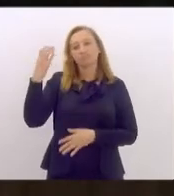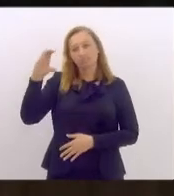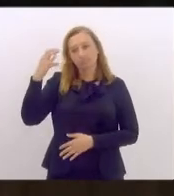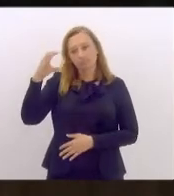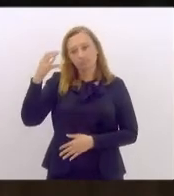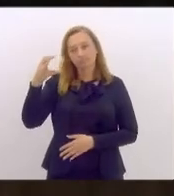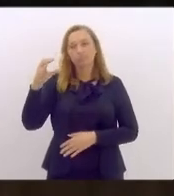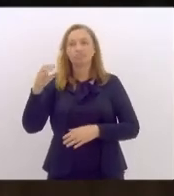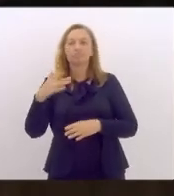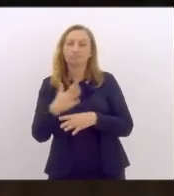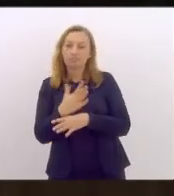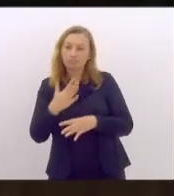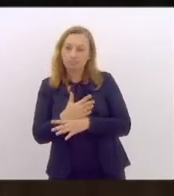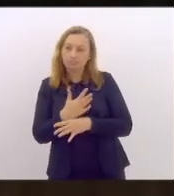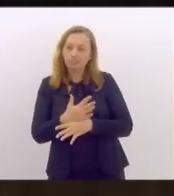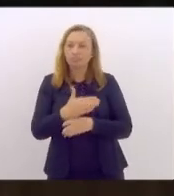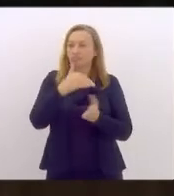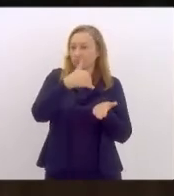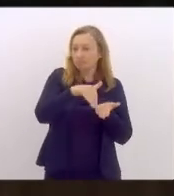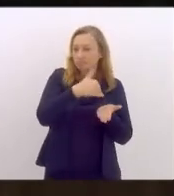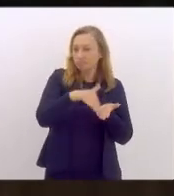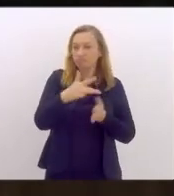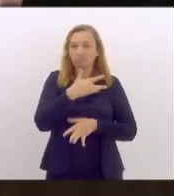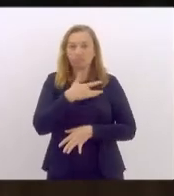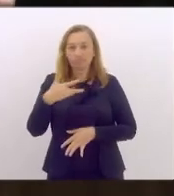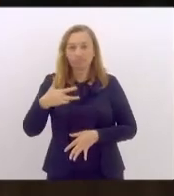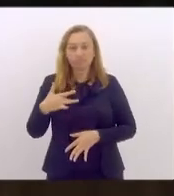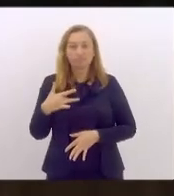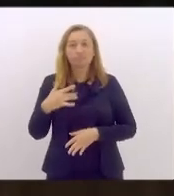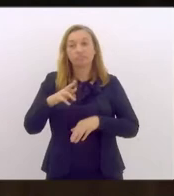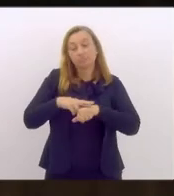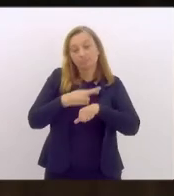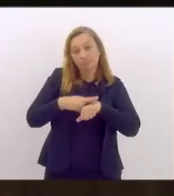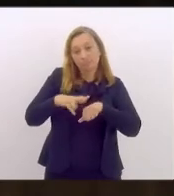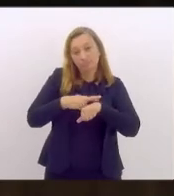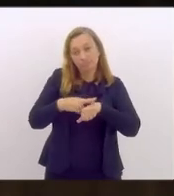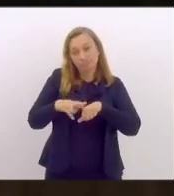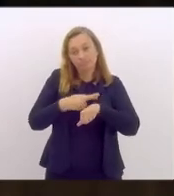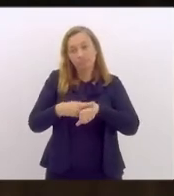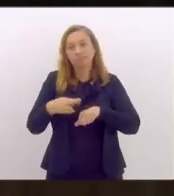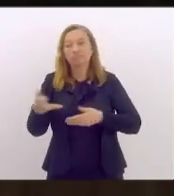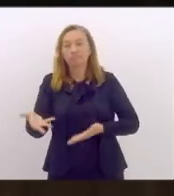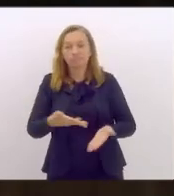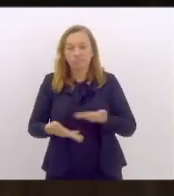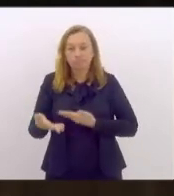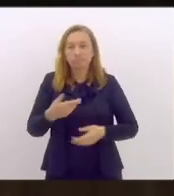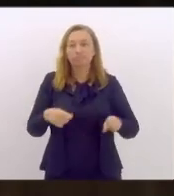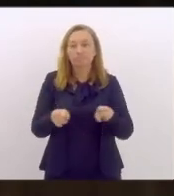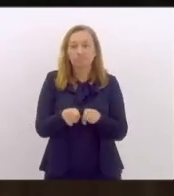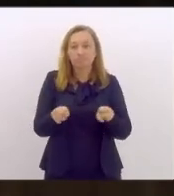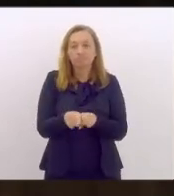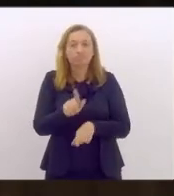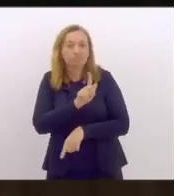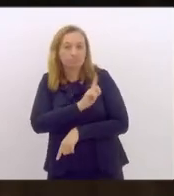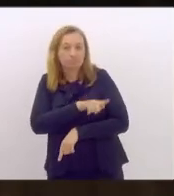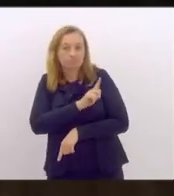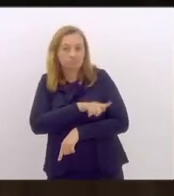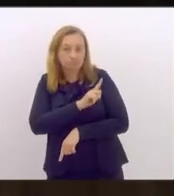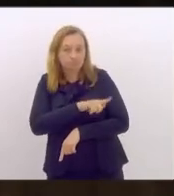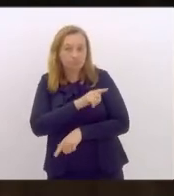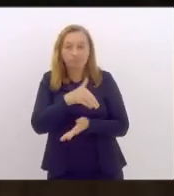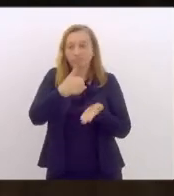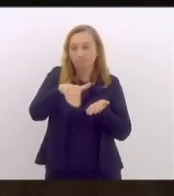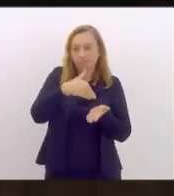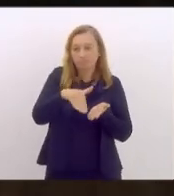na cidade foi secretária eh de saúde em Belford Roxo enfim teve uma participação também destacada na gestão da